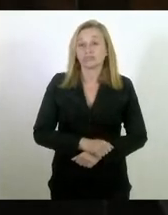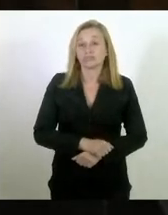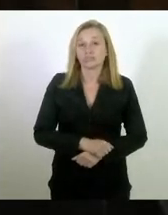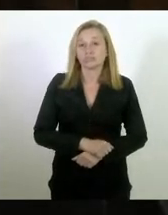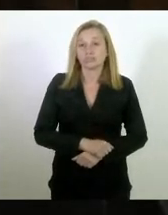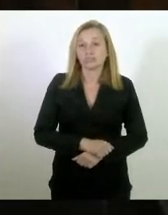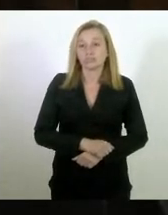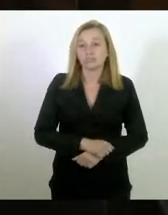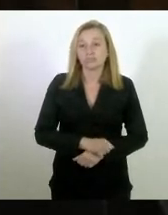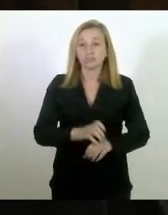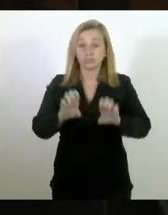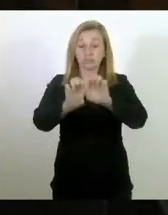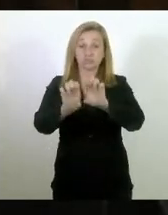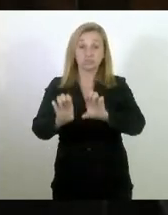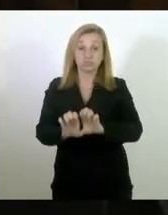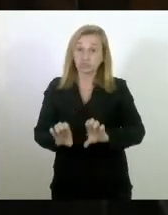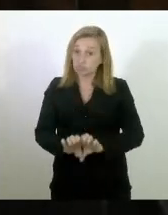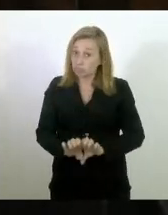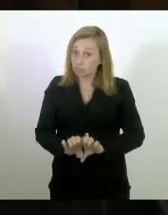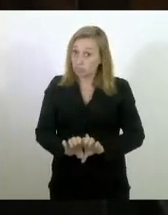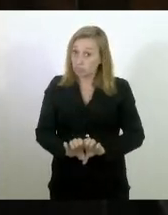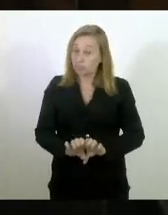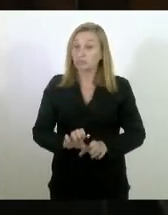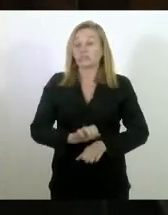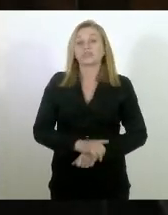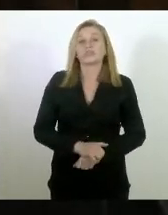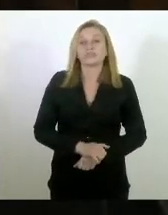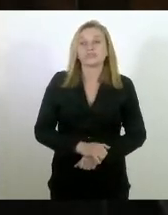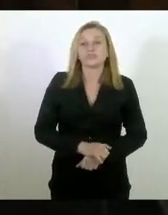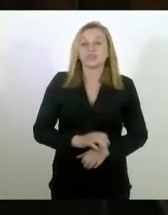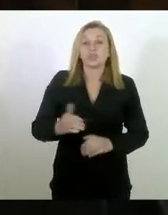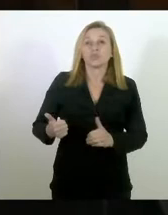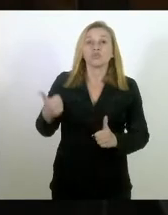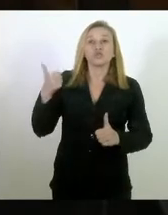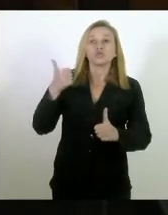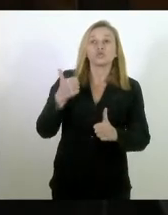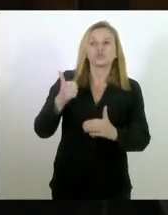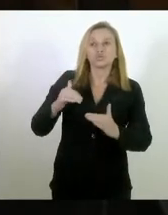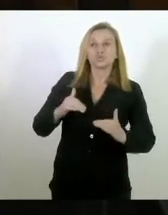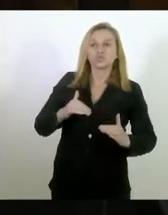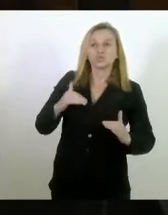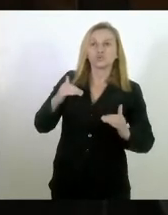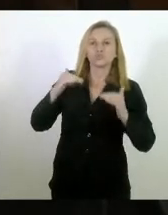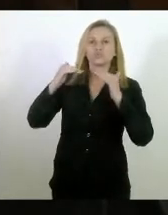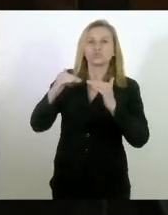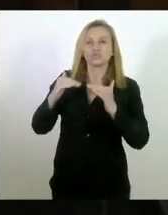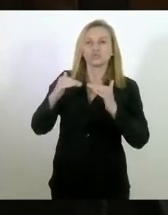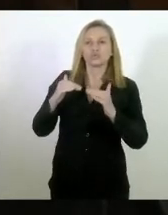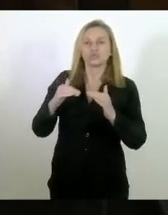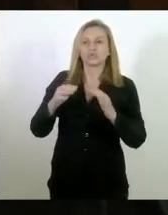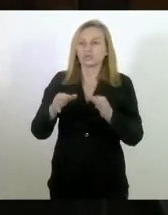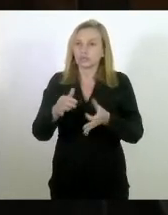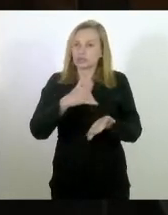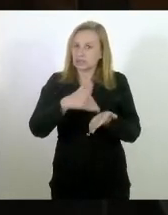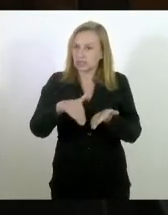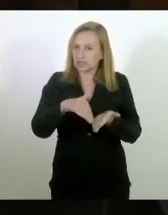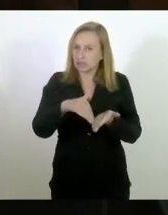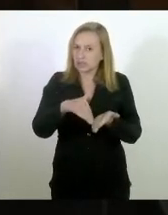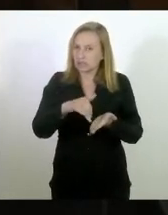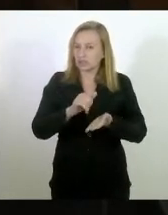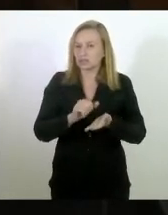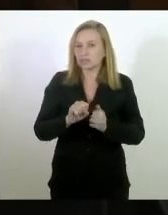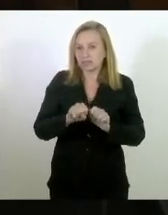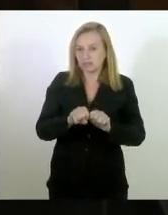se estrutura em cima de uma subsecretaria que é extinta